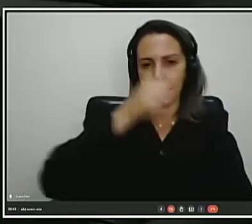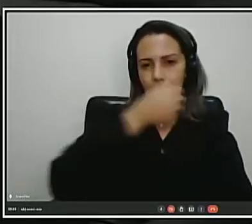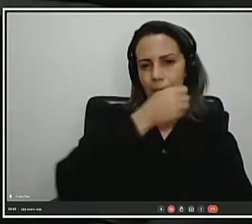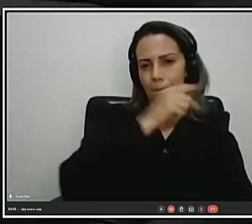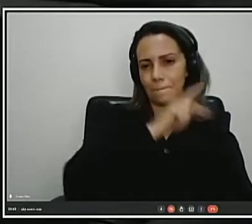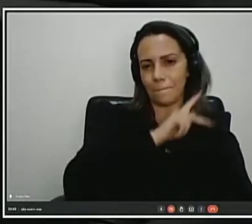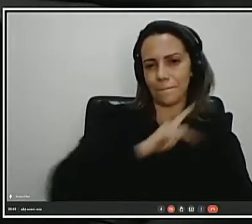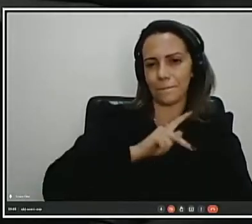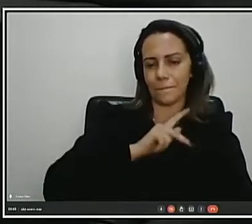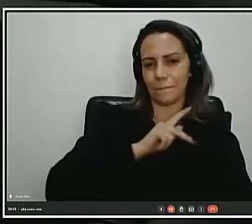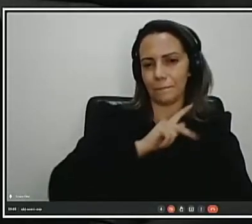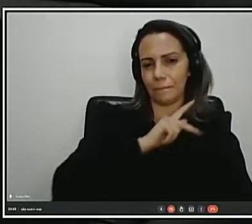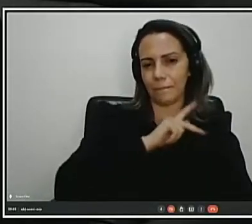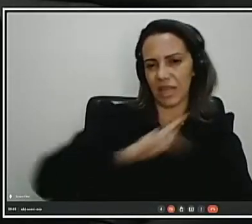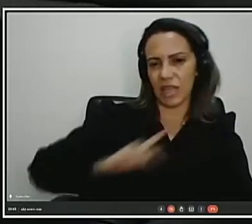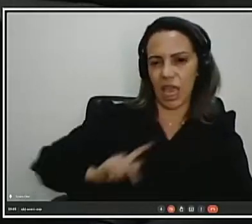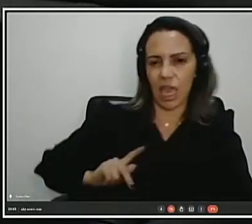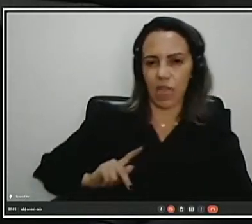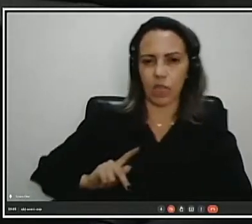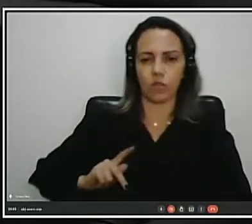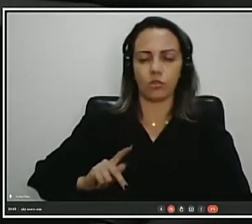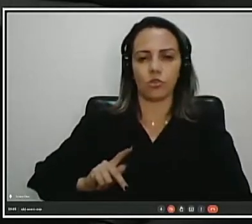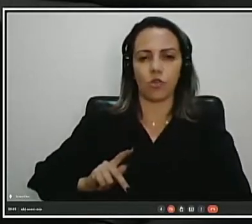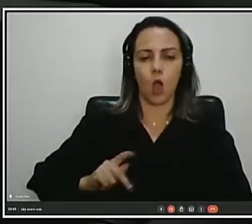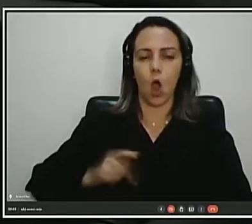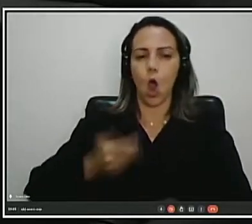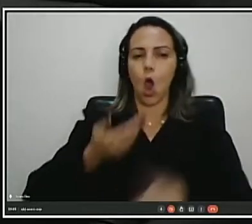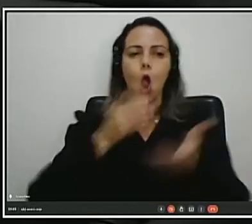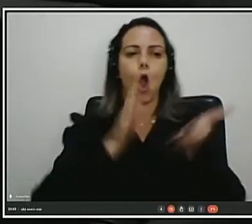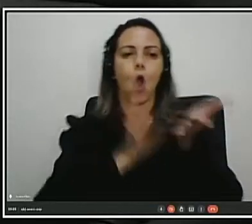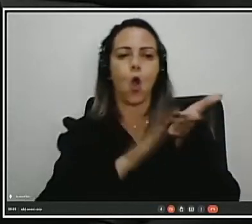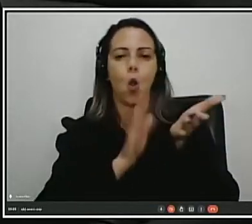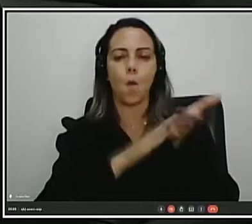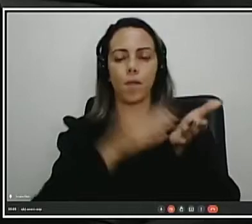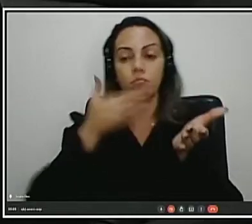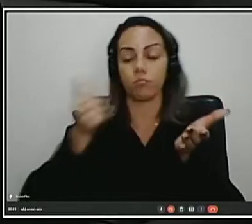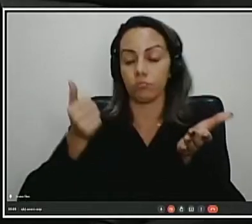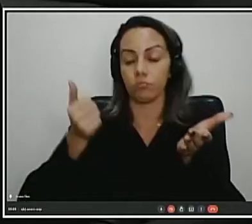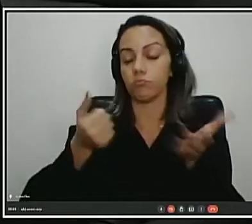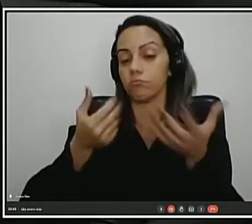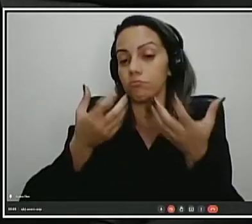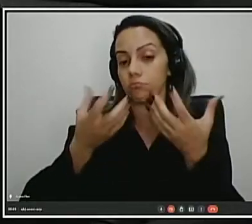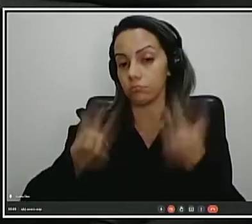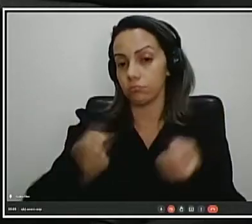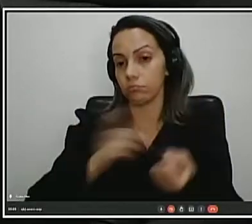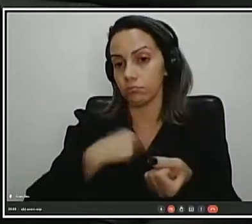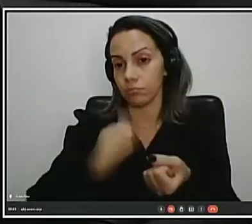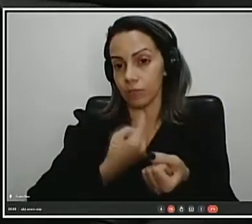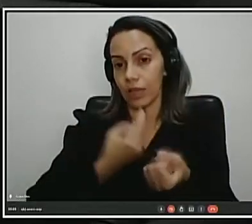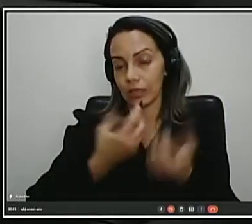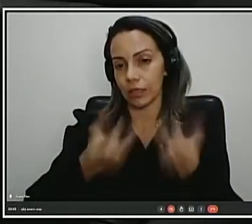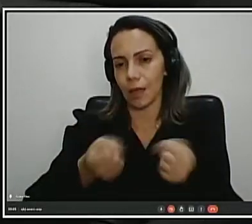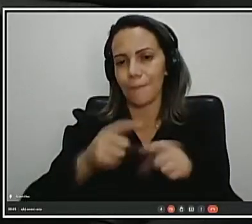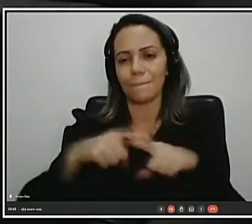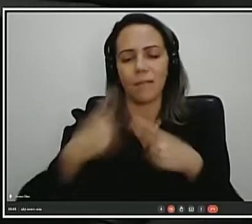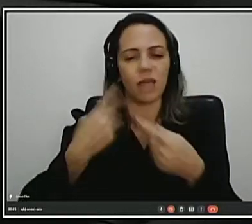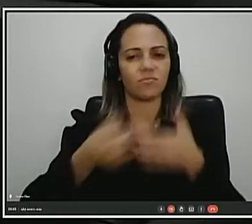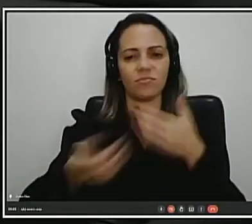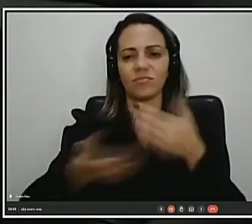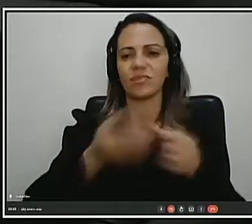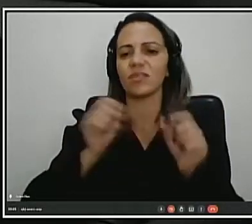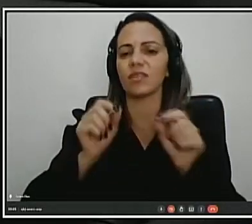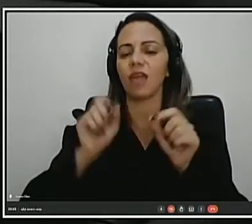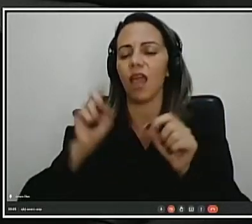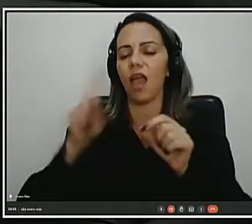foto, estivessem lá cobrando melhorias, tudo é bem-vindo para a nossa cidade. Nessa parte eu concordo. Não importa quem seja o